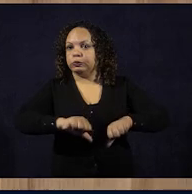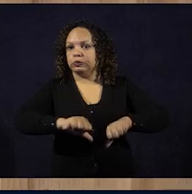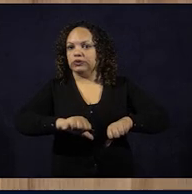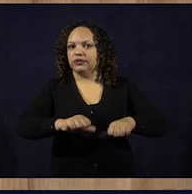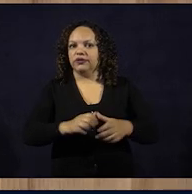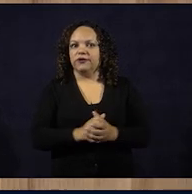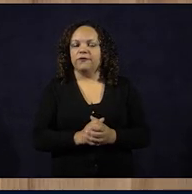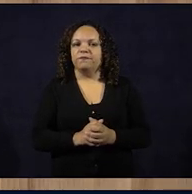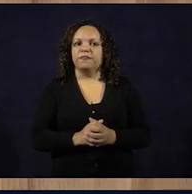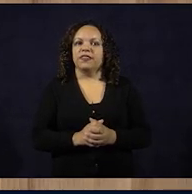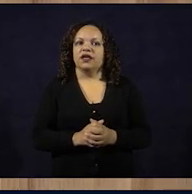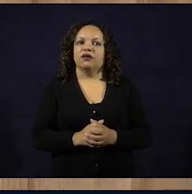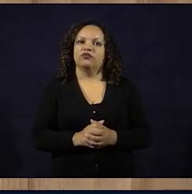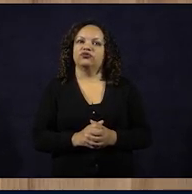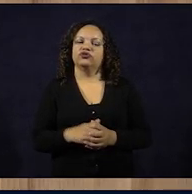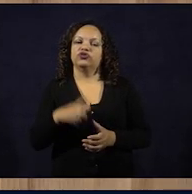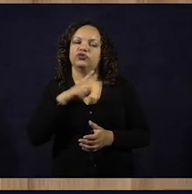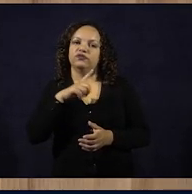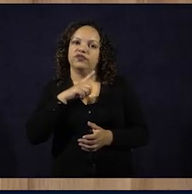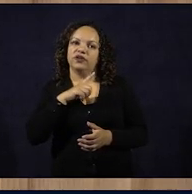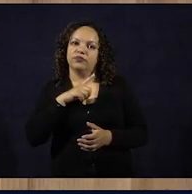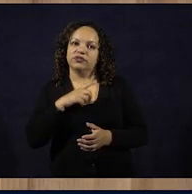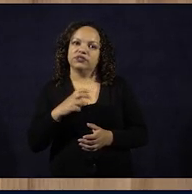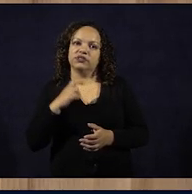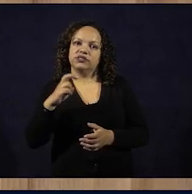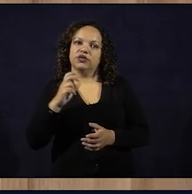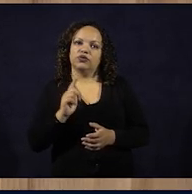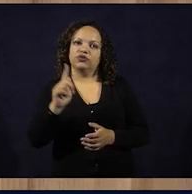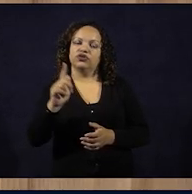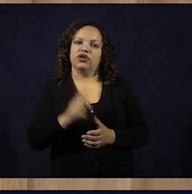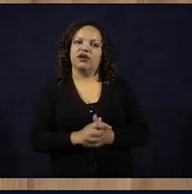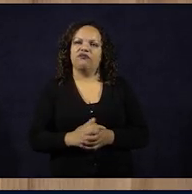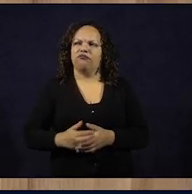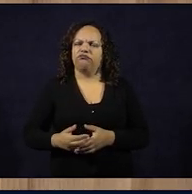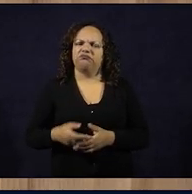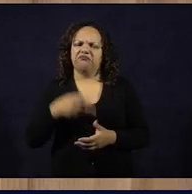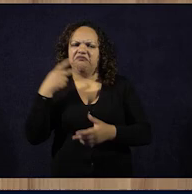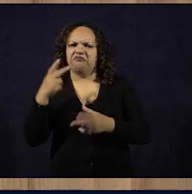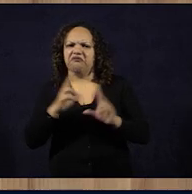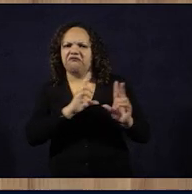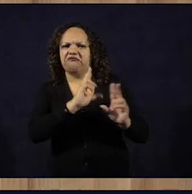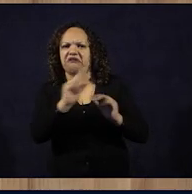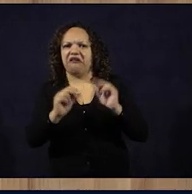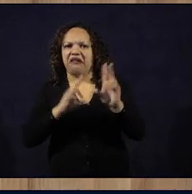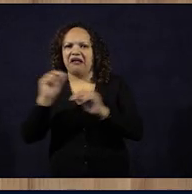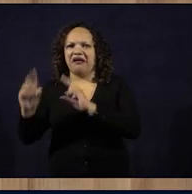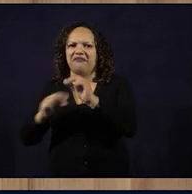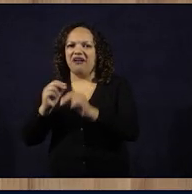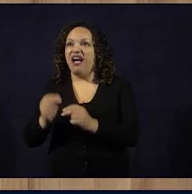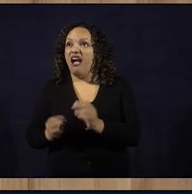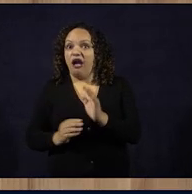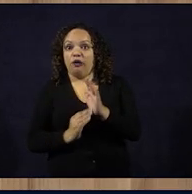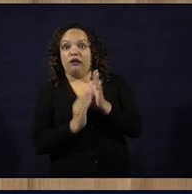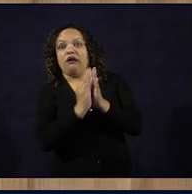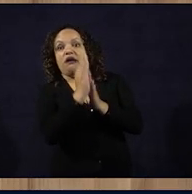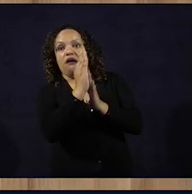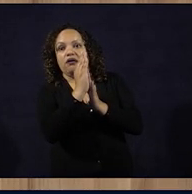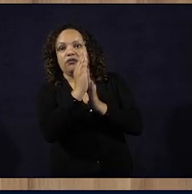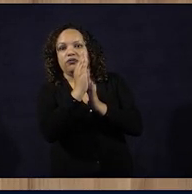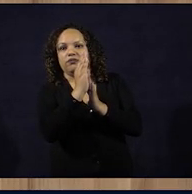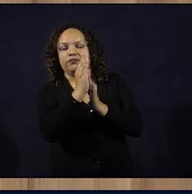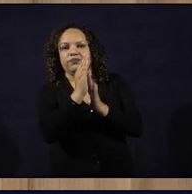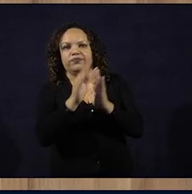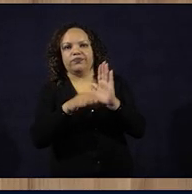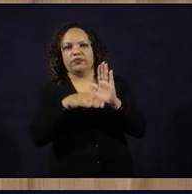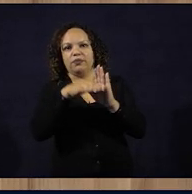trouxe seis regionais para competir com preço então o 5g muita gente falava lá atrás que o 5g vinha com preço muito mais caro 5g chegou